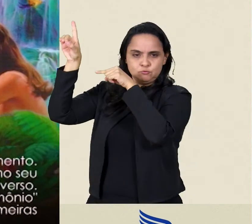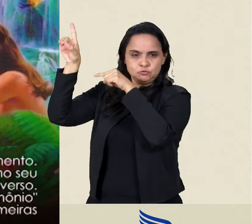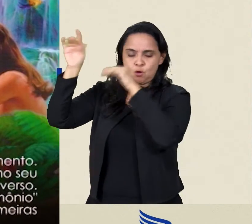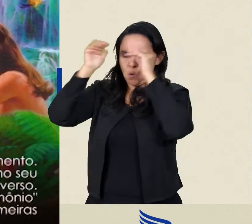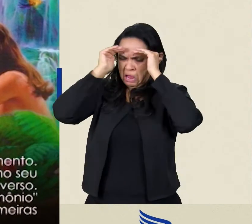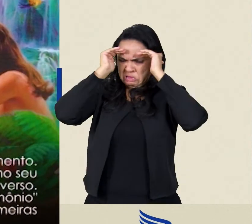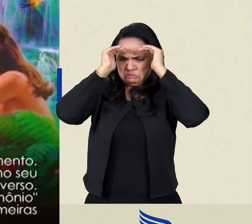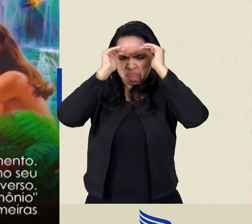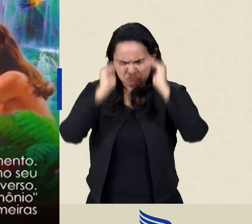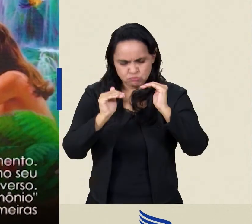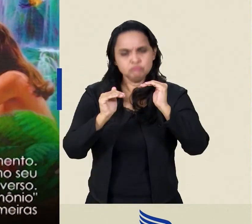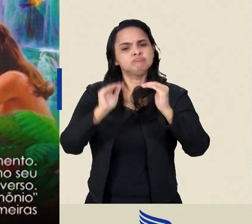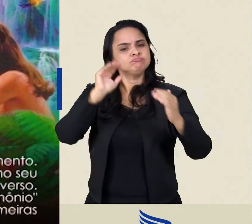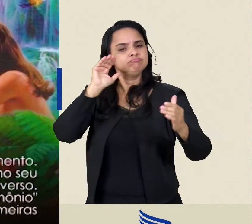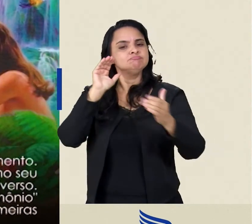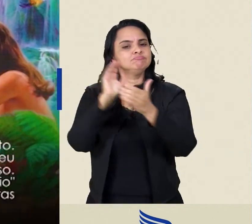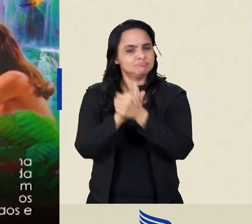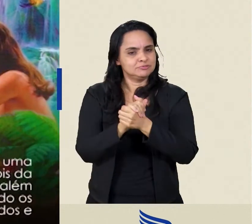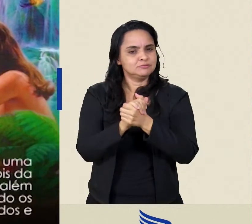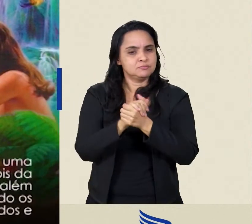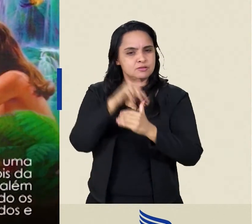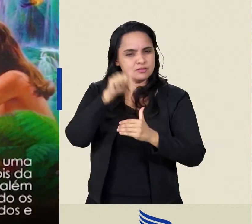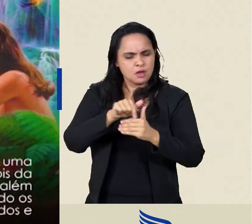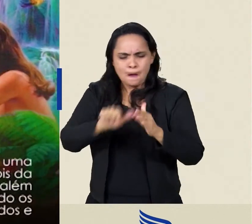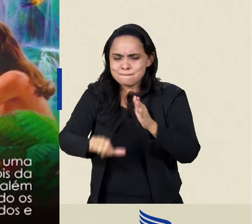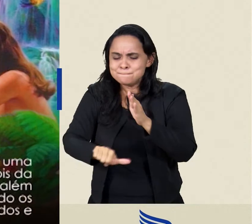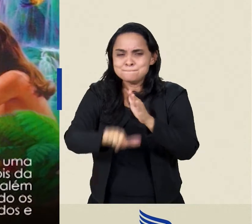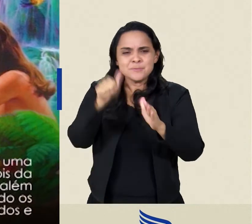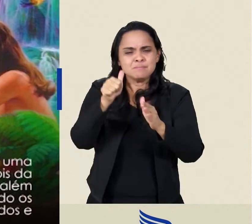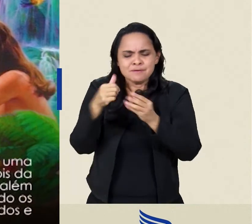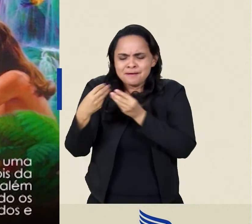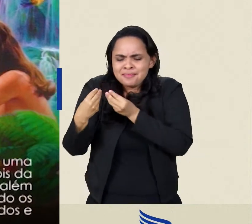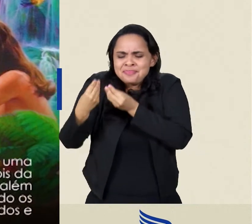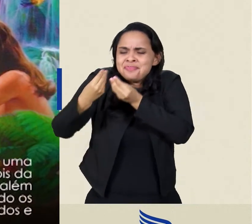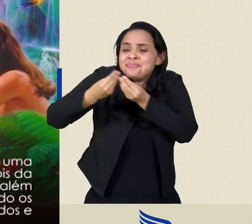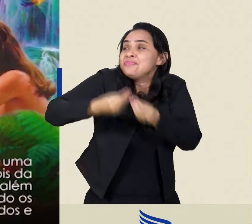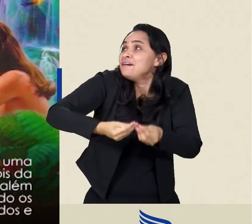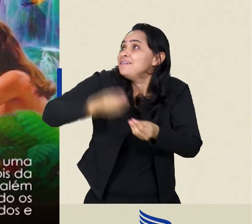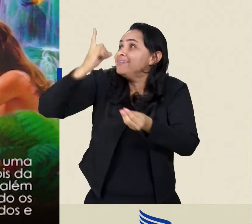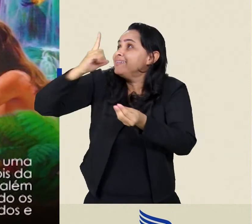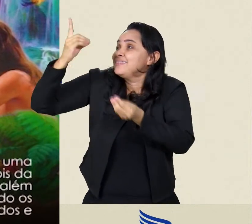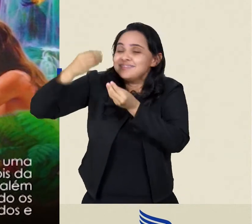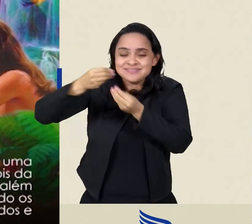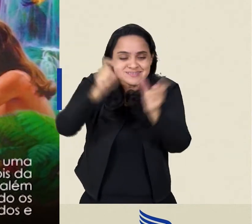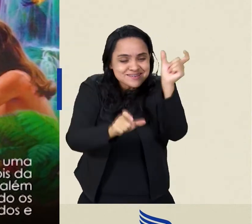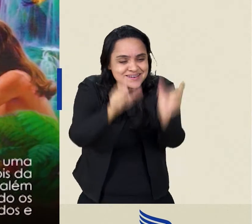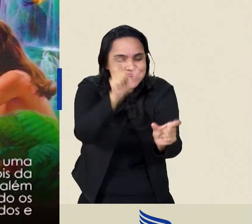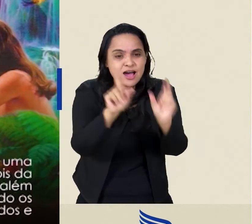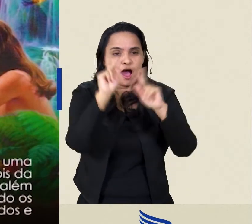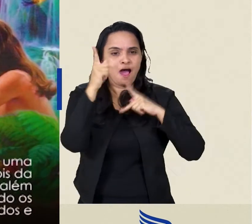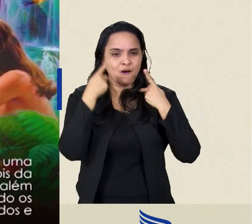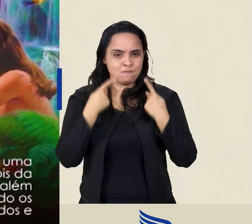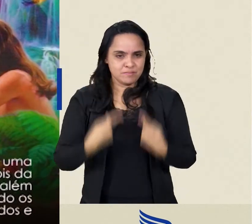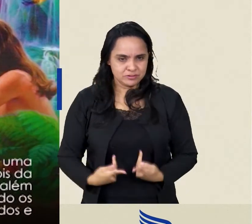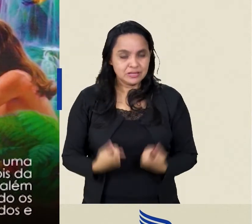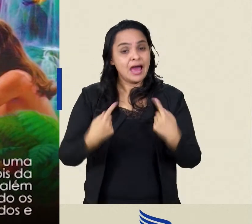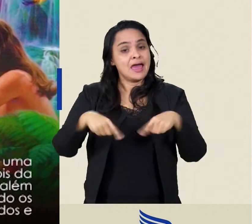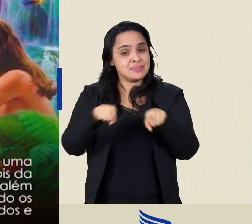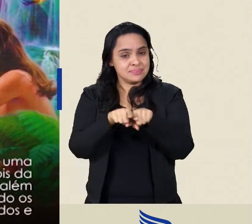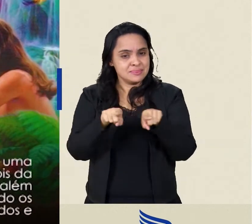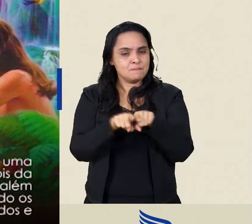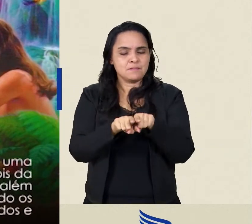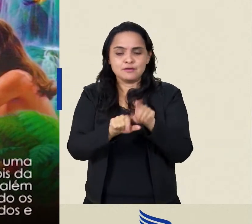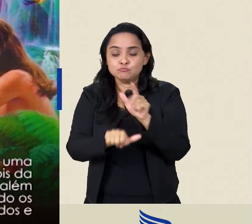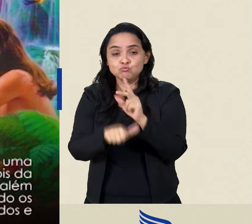seja o matrimônio. Foi esta uma das primeiras dádivas de Deus ao homem, e é uma das duas instituições